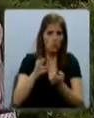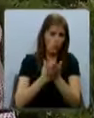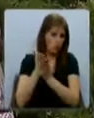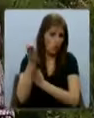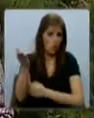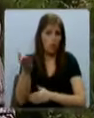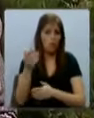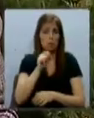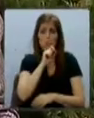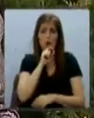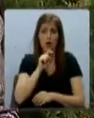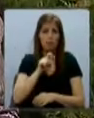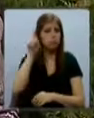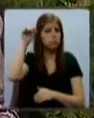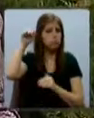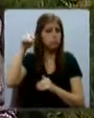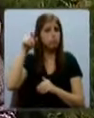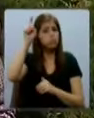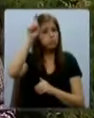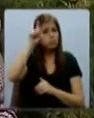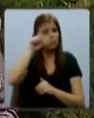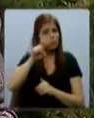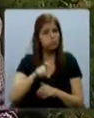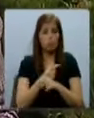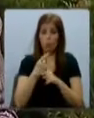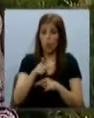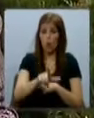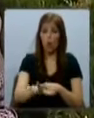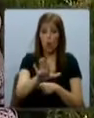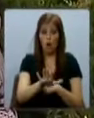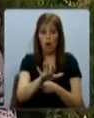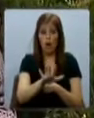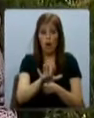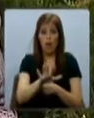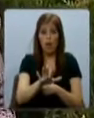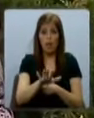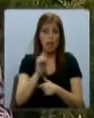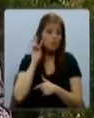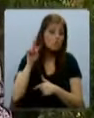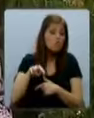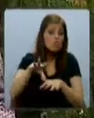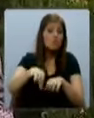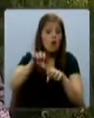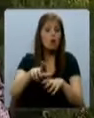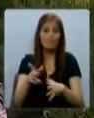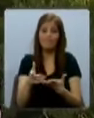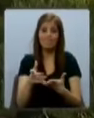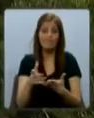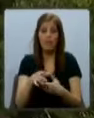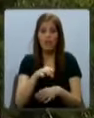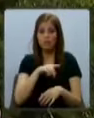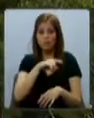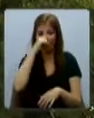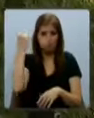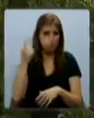a decorrer tarde dentro, dado que o local onde o resgate acontece é de muito difícil acesso. Há pouco tivemos